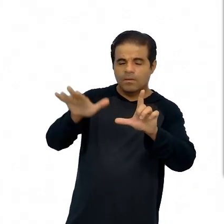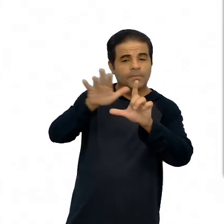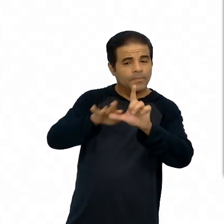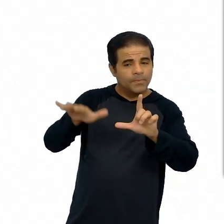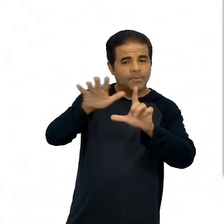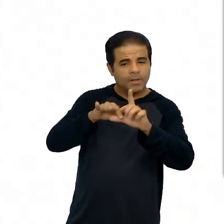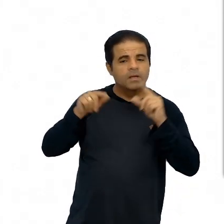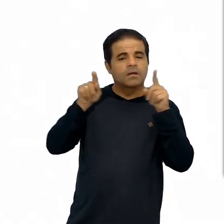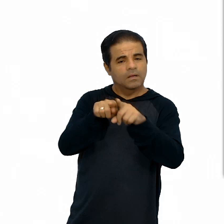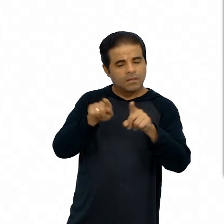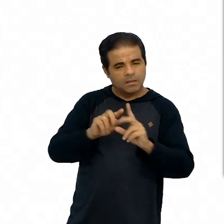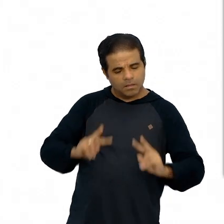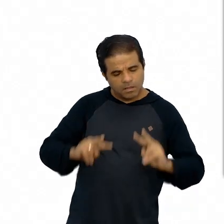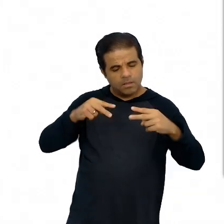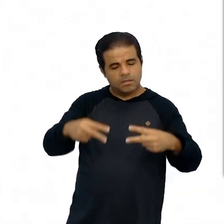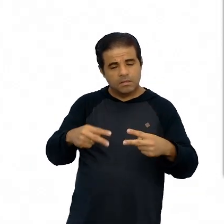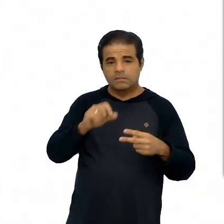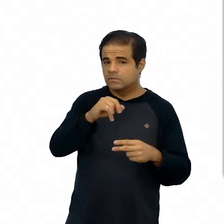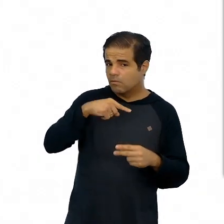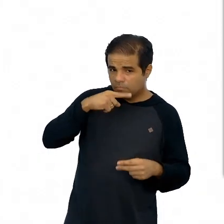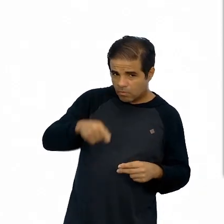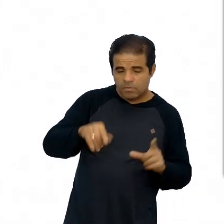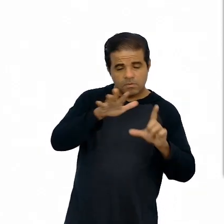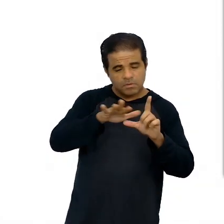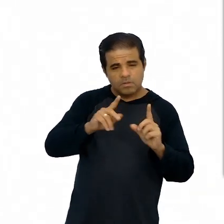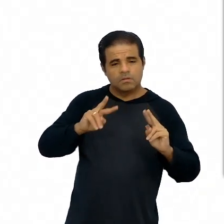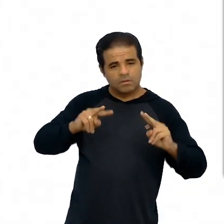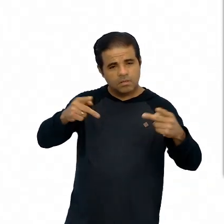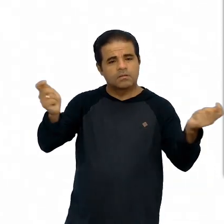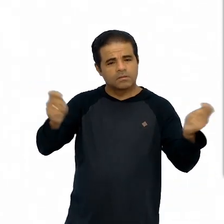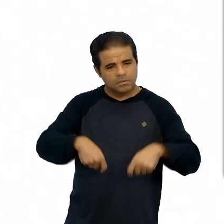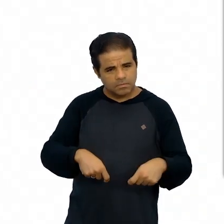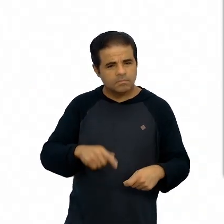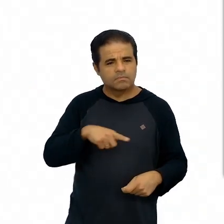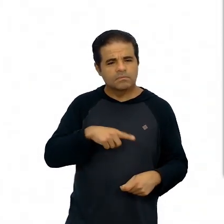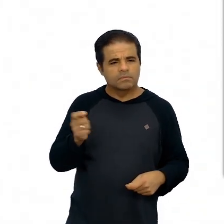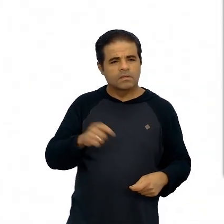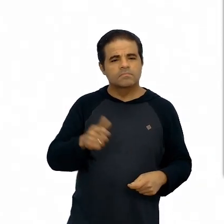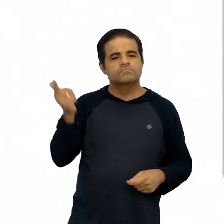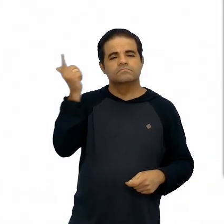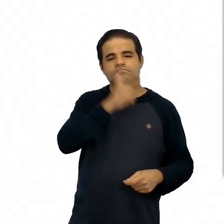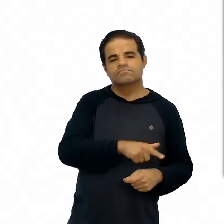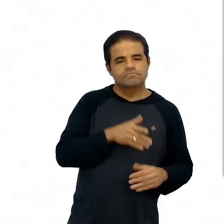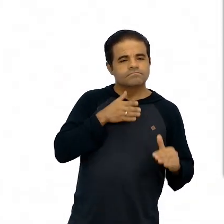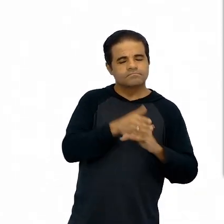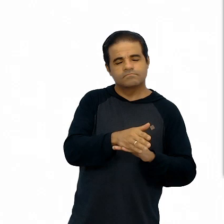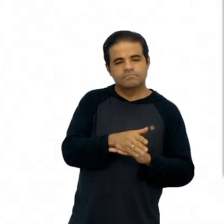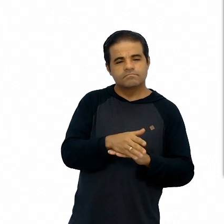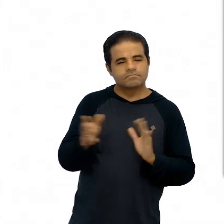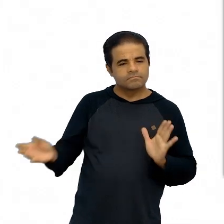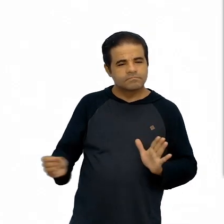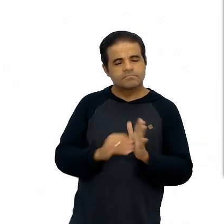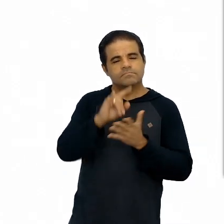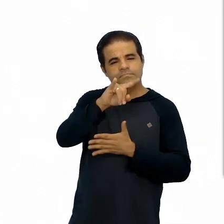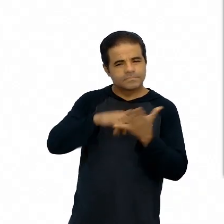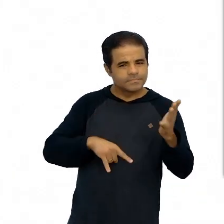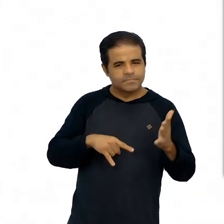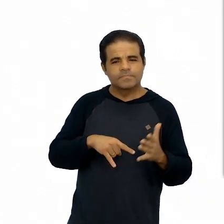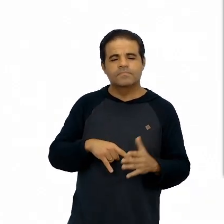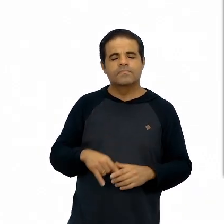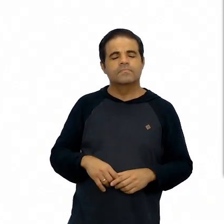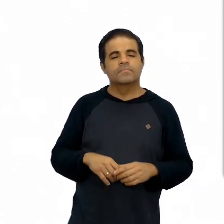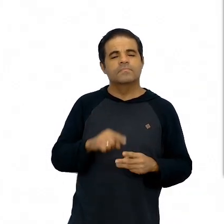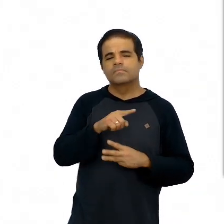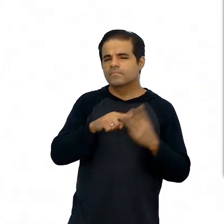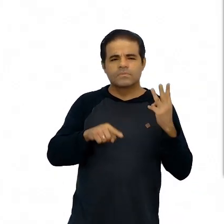né, e também o link. Quem não conseguir pelo QR Code, tem um link que vocês podem abrir um formulário que vocês, são apenas